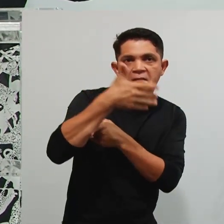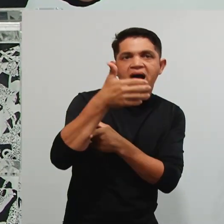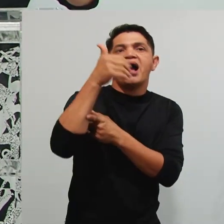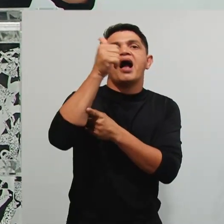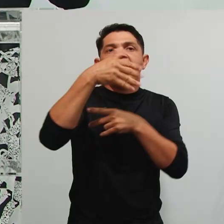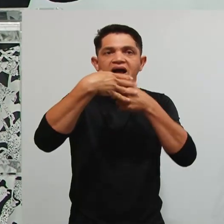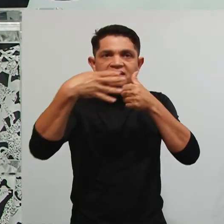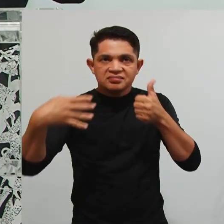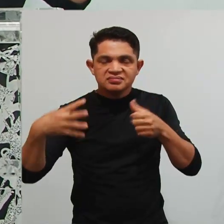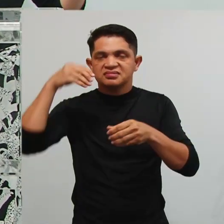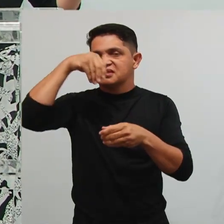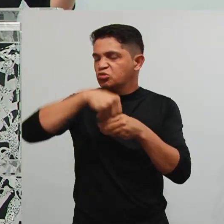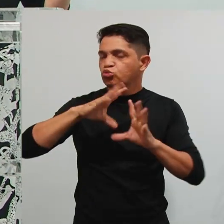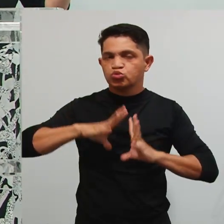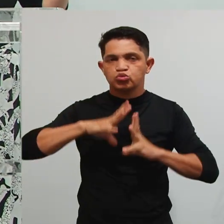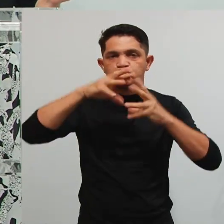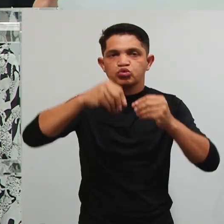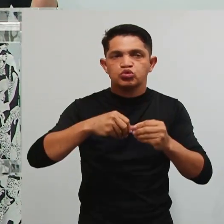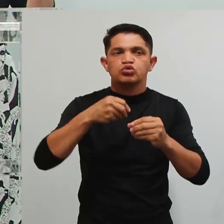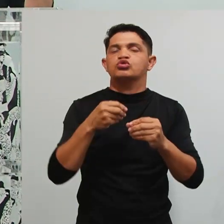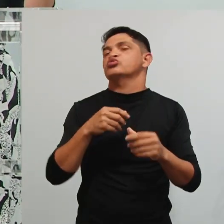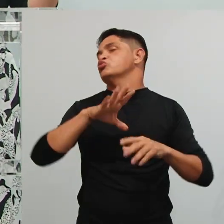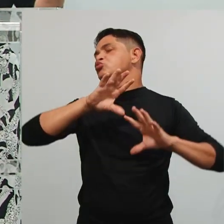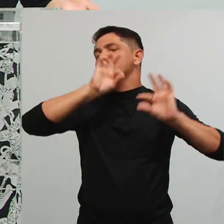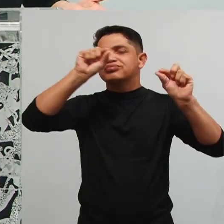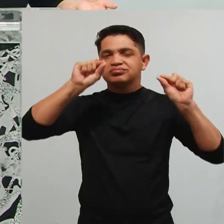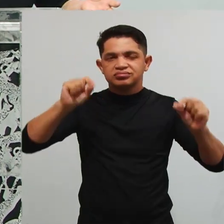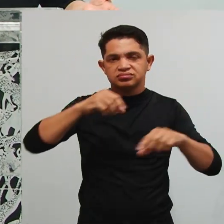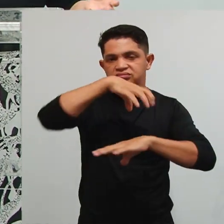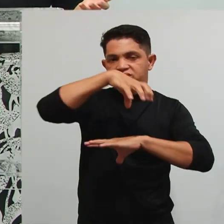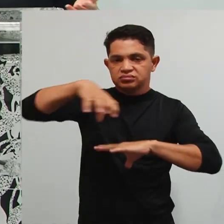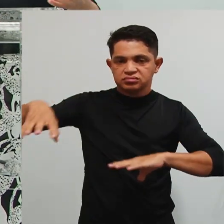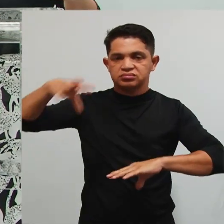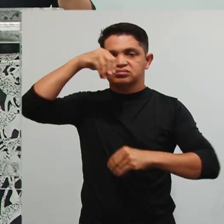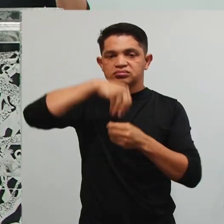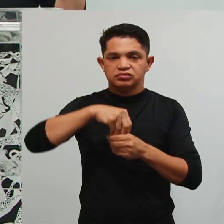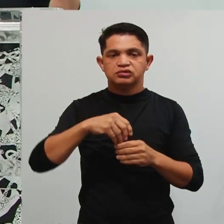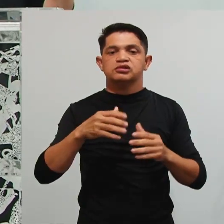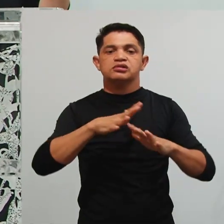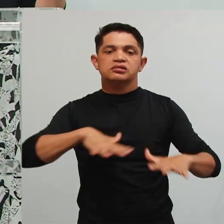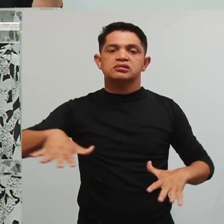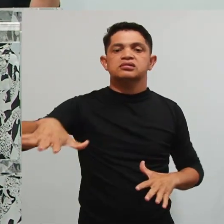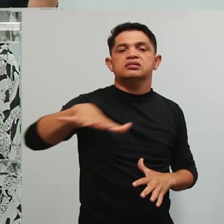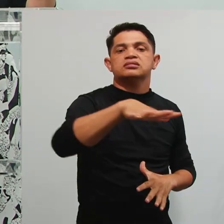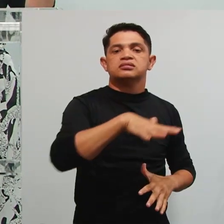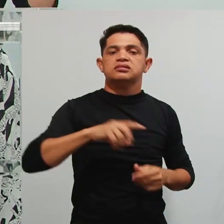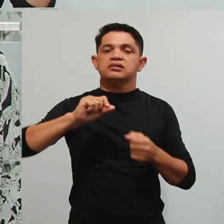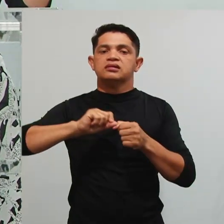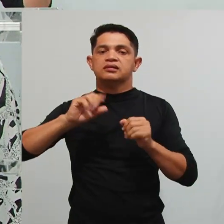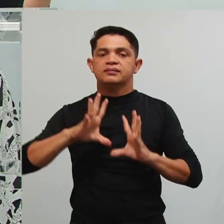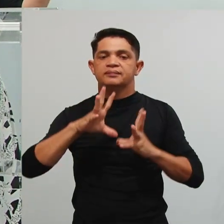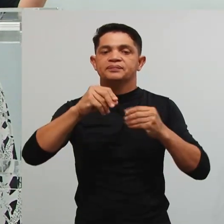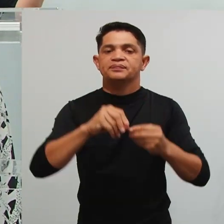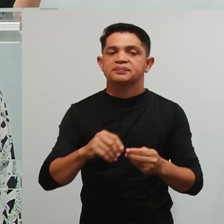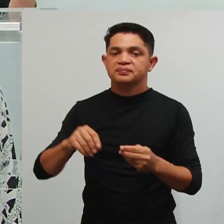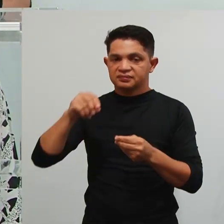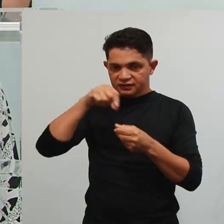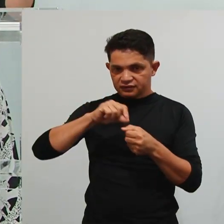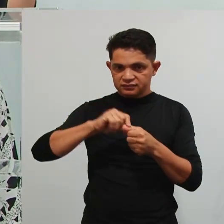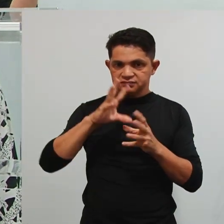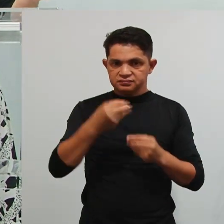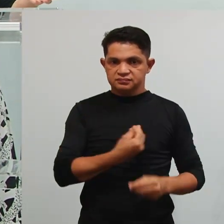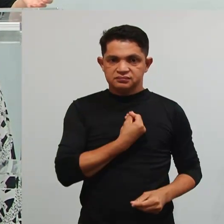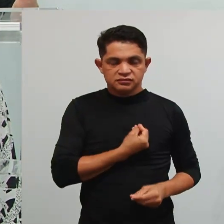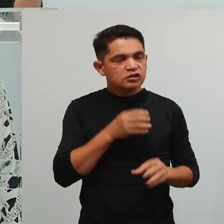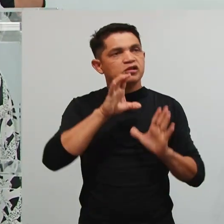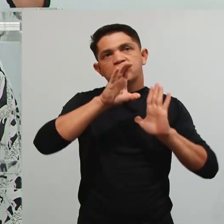reajustado o condomínio, foi feito alguma coisa assim. Ou, por exemplo, no ambiente escolar, né, tem o conselho